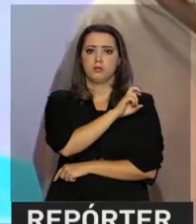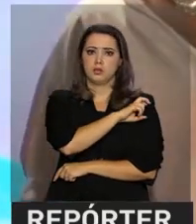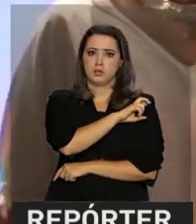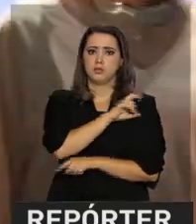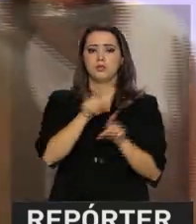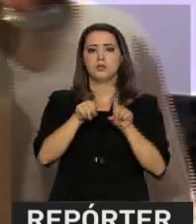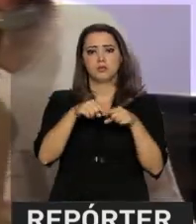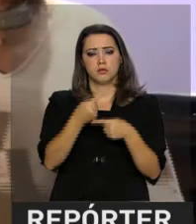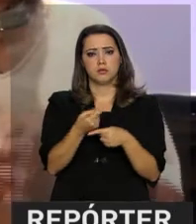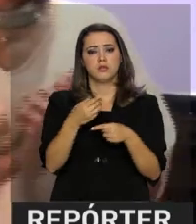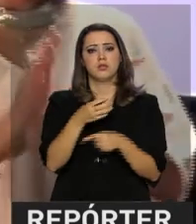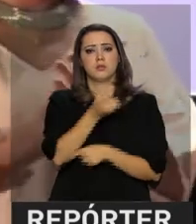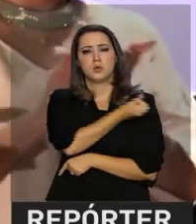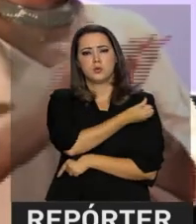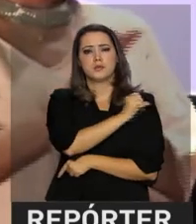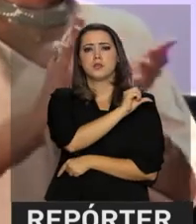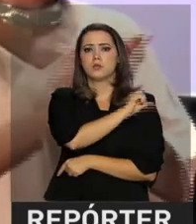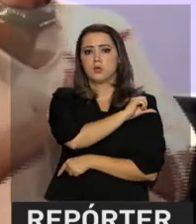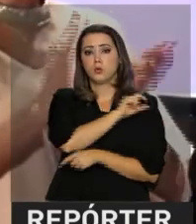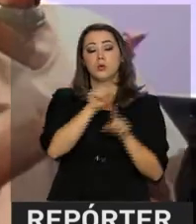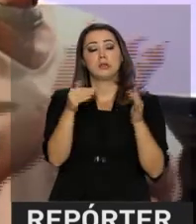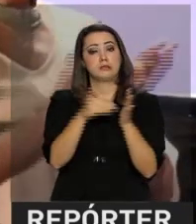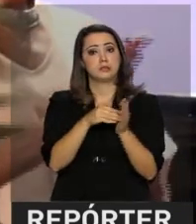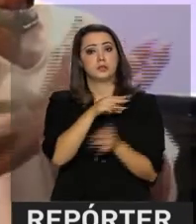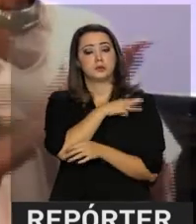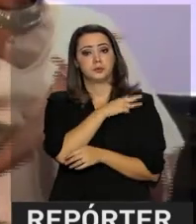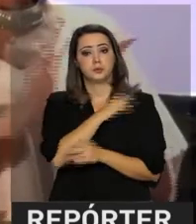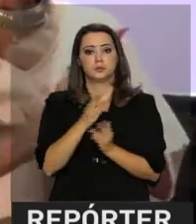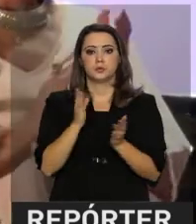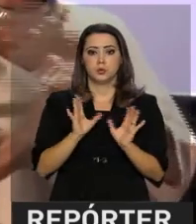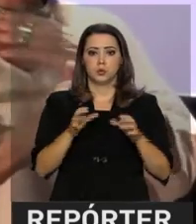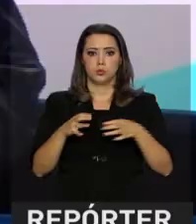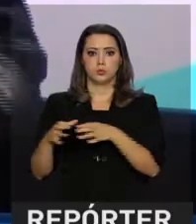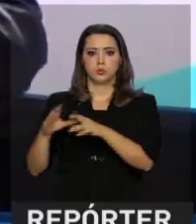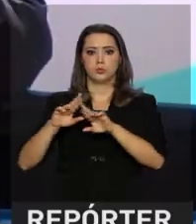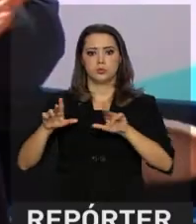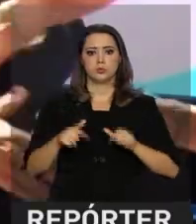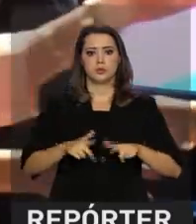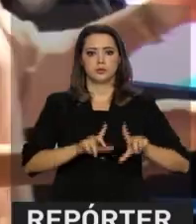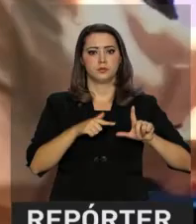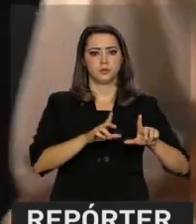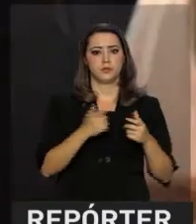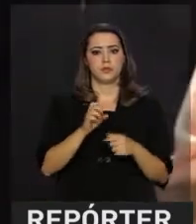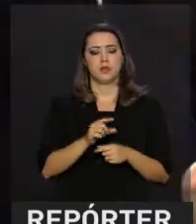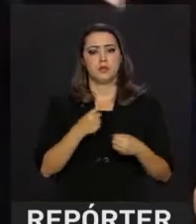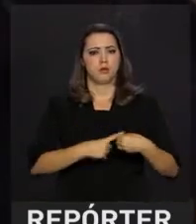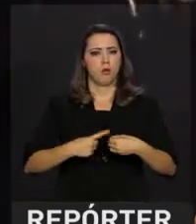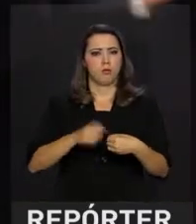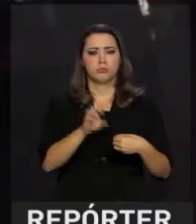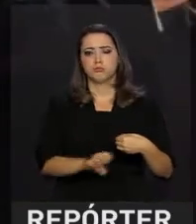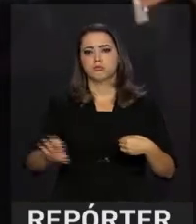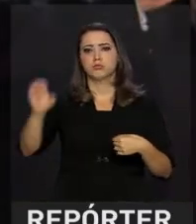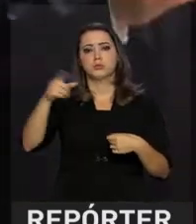nono ano e ensino médio. As premiações foram distribuídas em etapas estaduais, regionais e nacional.